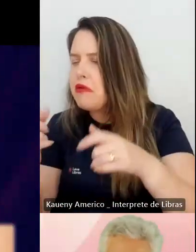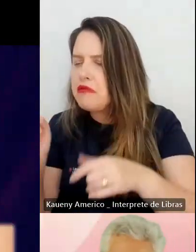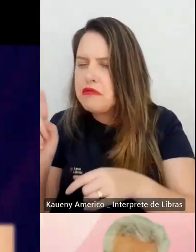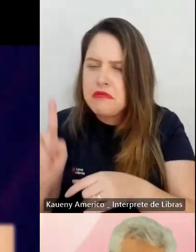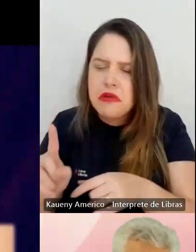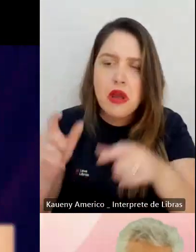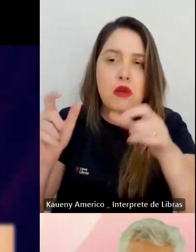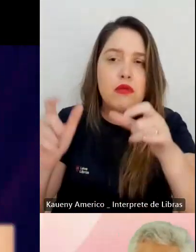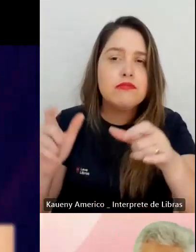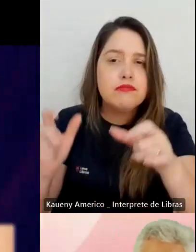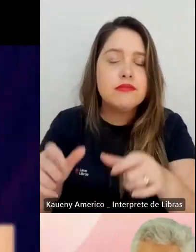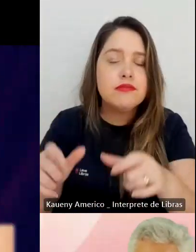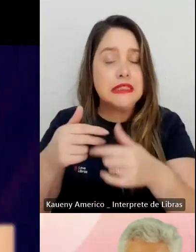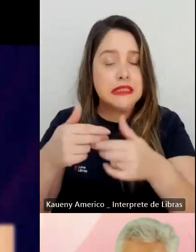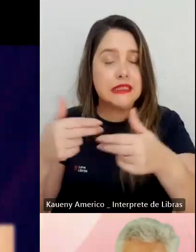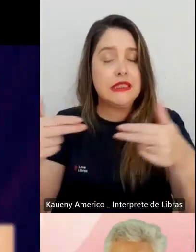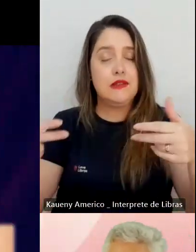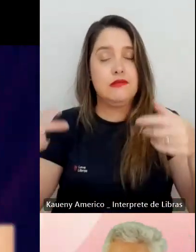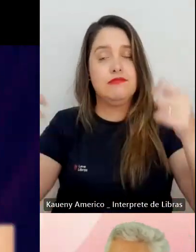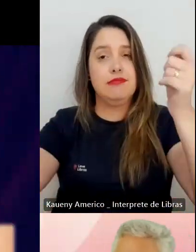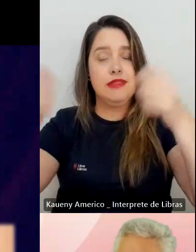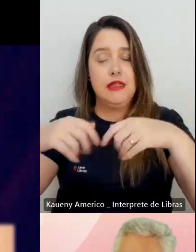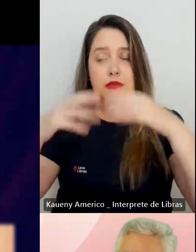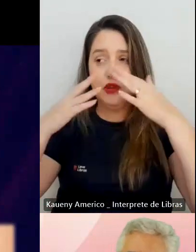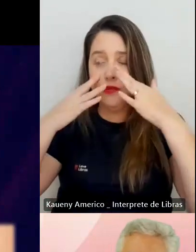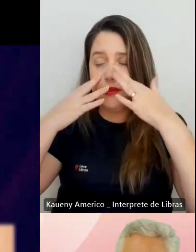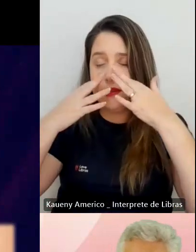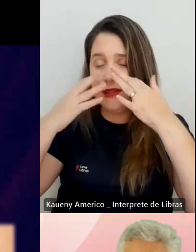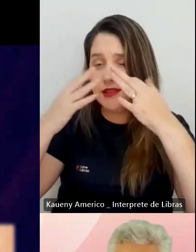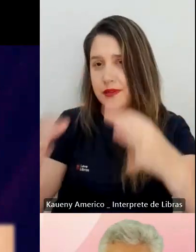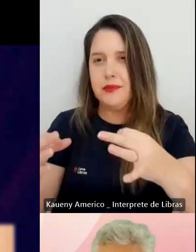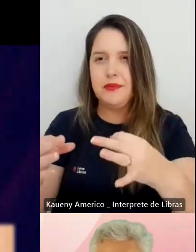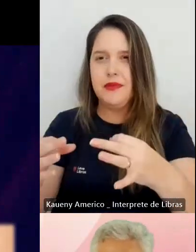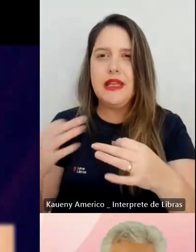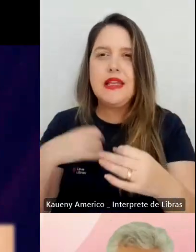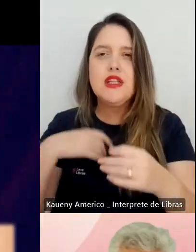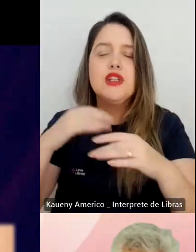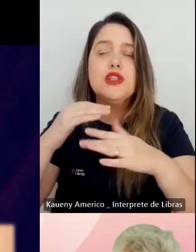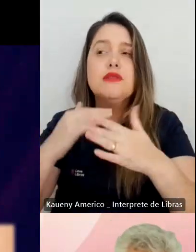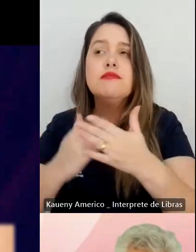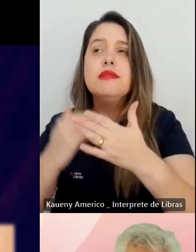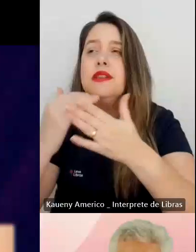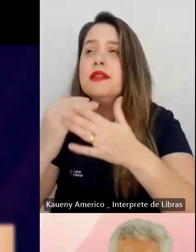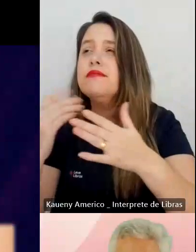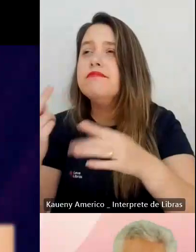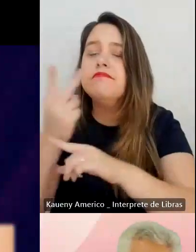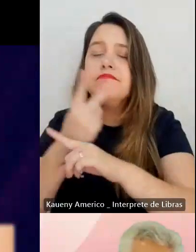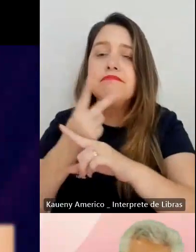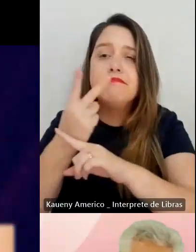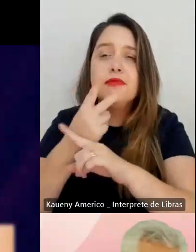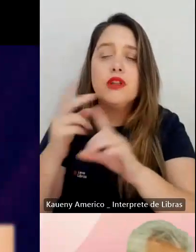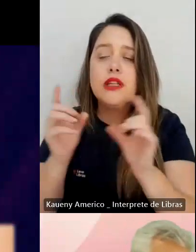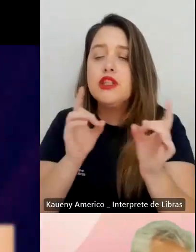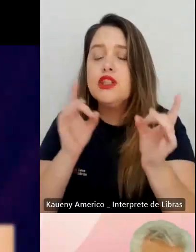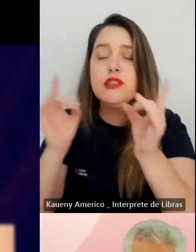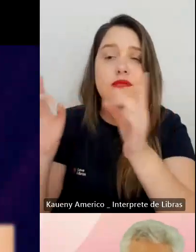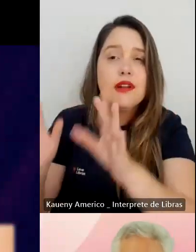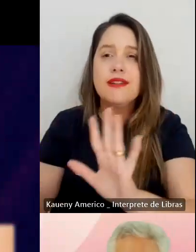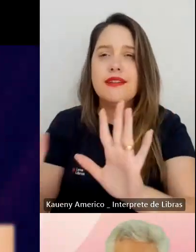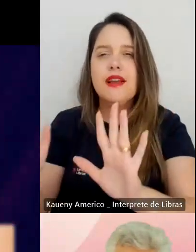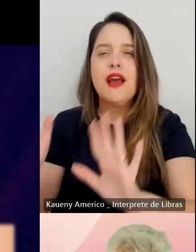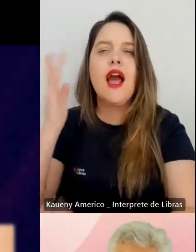são coisas que devem chamar a atenção e jamais serem postergadas, deixadas de lado e falar: ah, não, amanhã já não vai